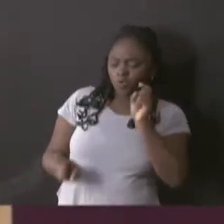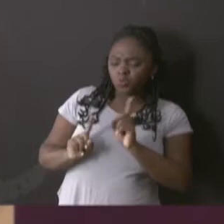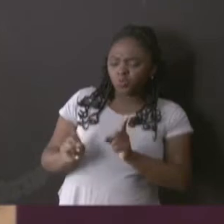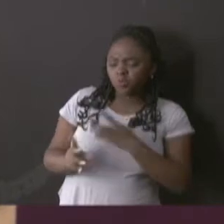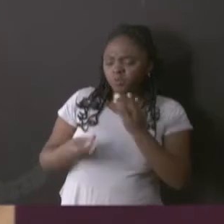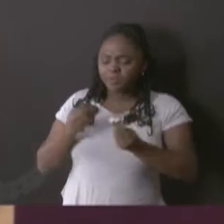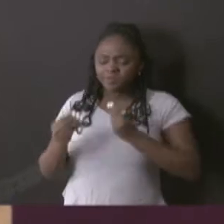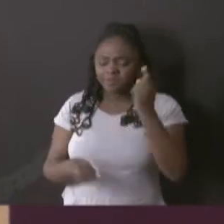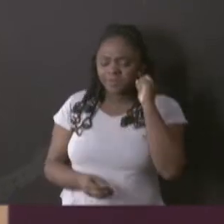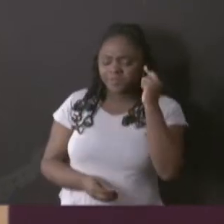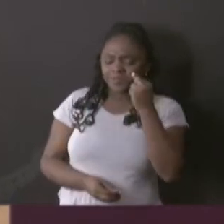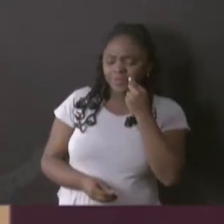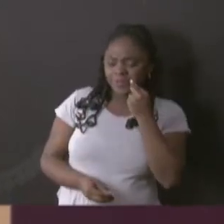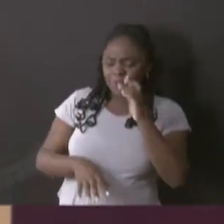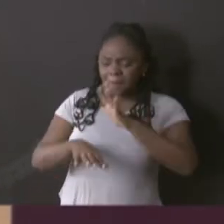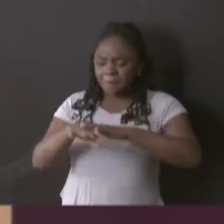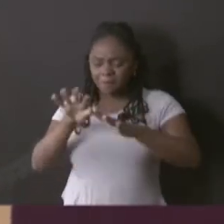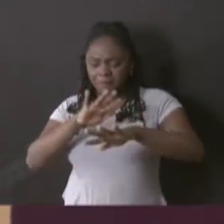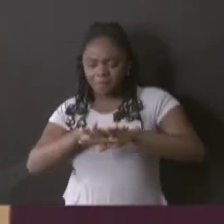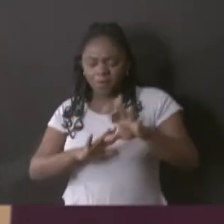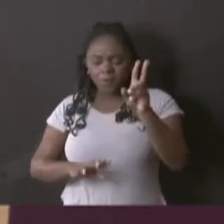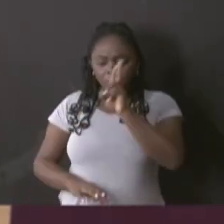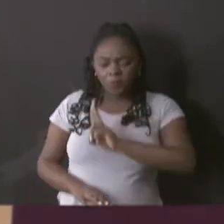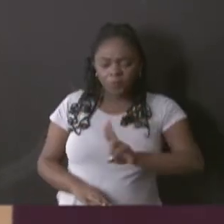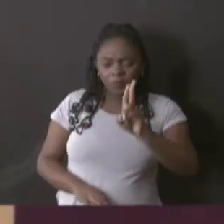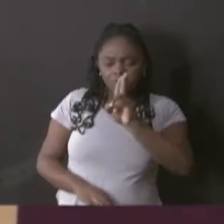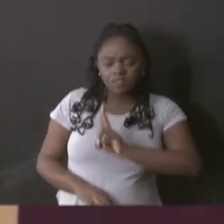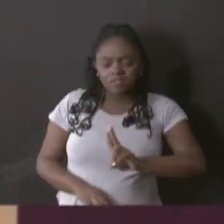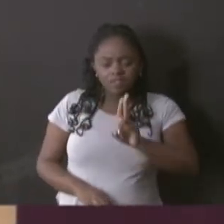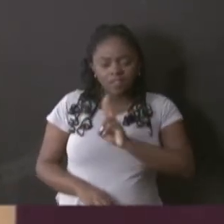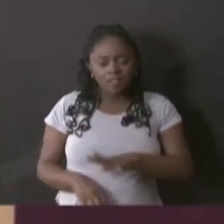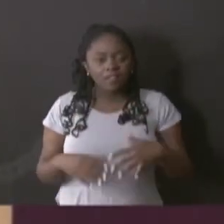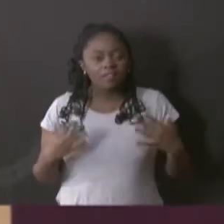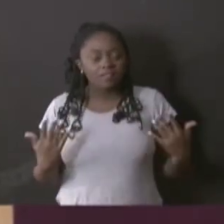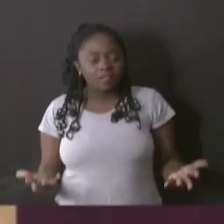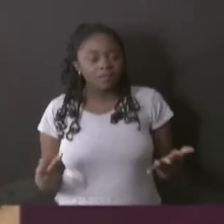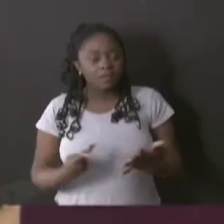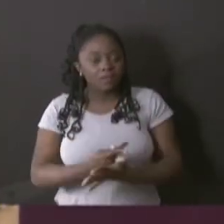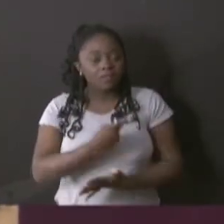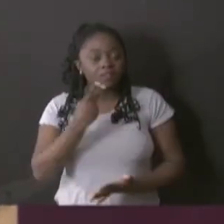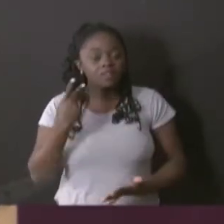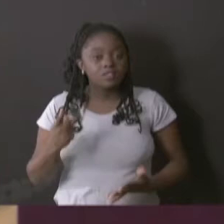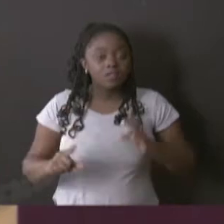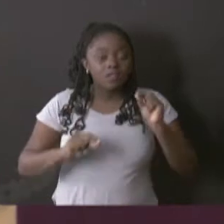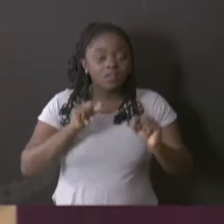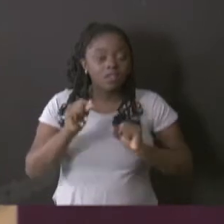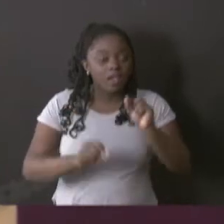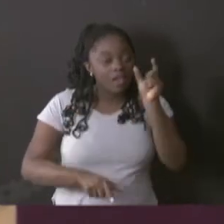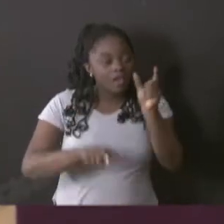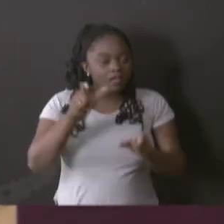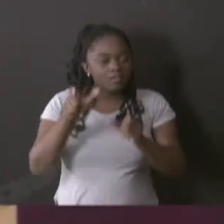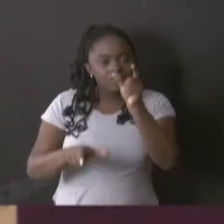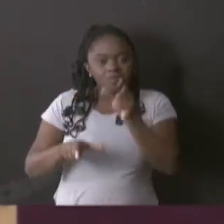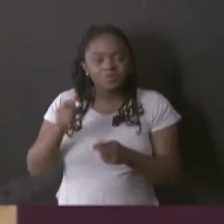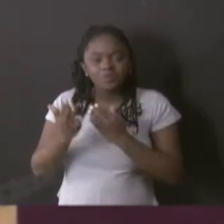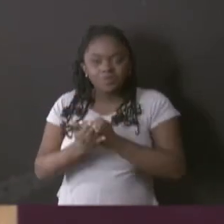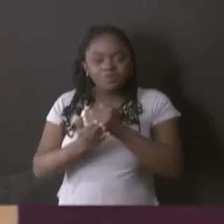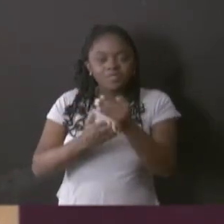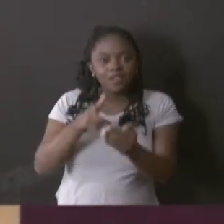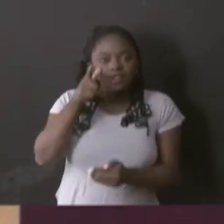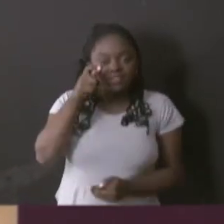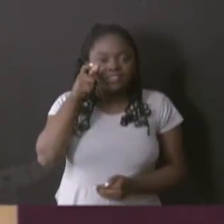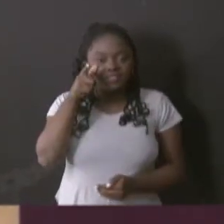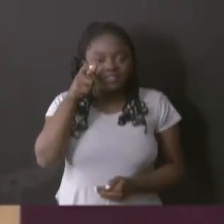mão, né? Então, assim, teve esse boom, a gente pode falar, então muitas pessoas têm se interessado. Por causa da primeira